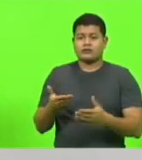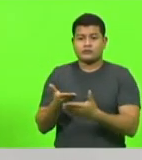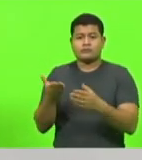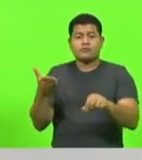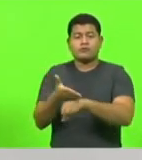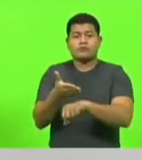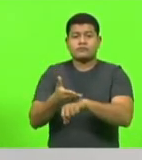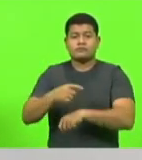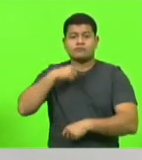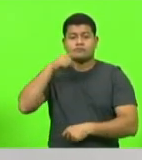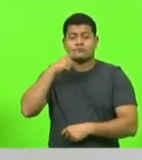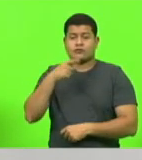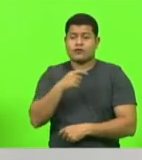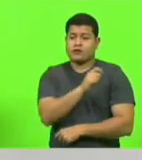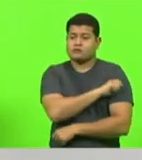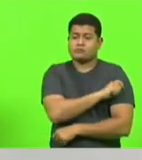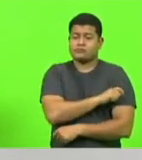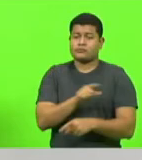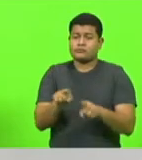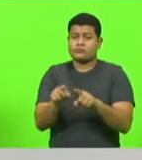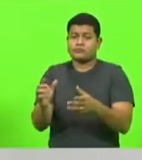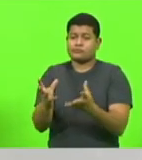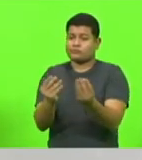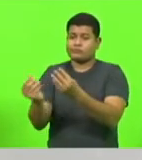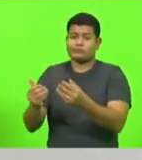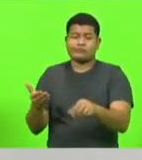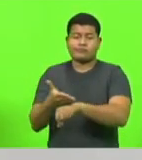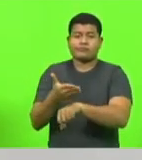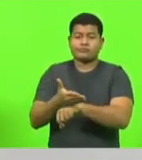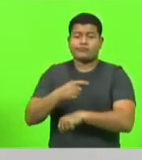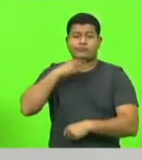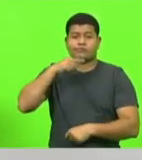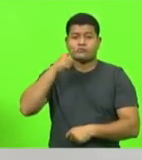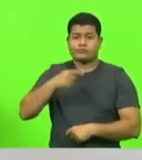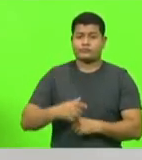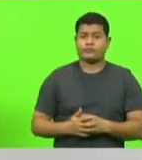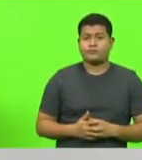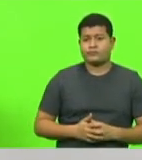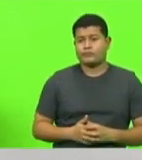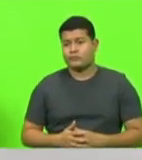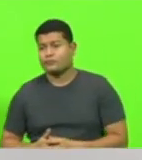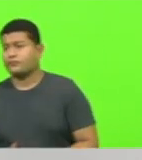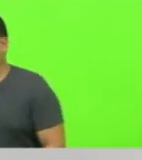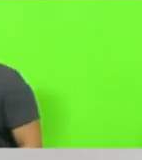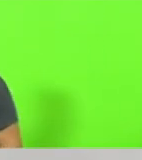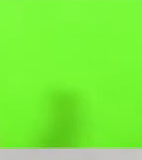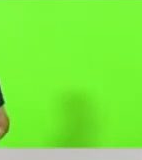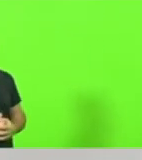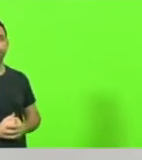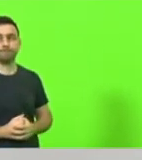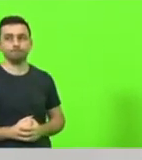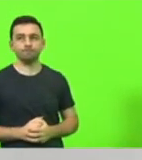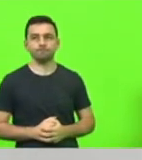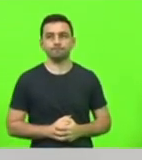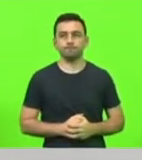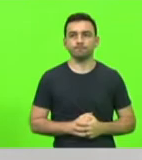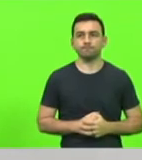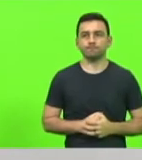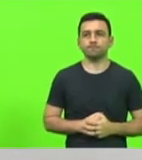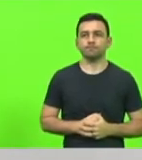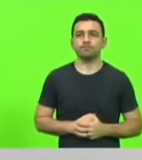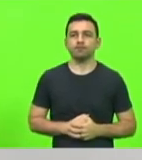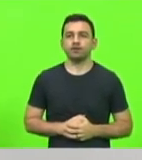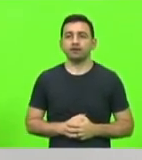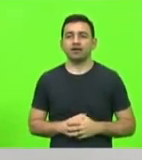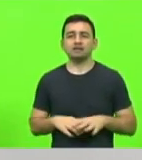os alunos têm esta oportunidade, e mesmo alguns tendo a oportunidade, não têm, às vezes, esse dom,